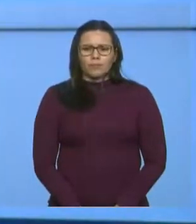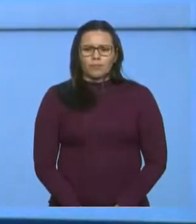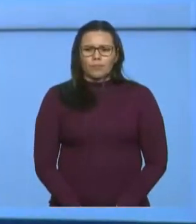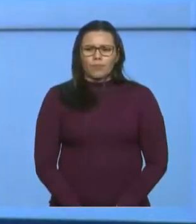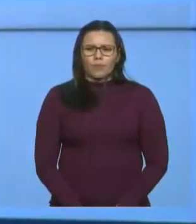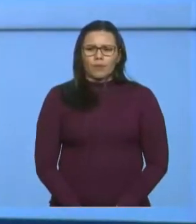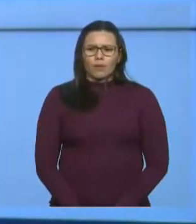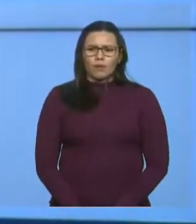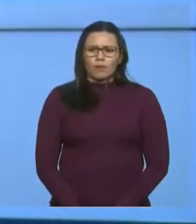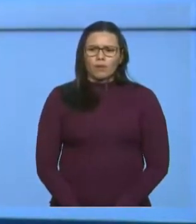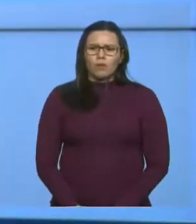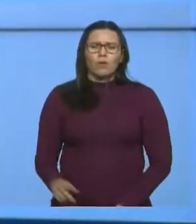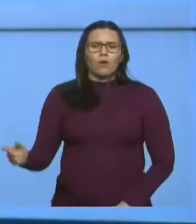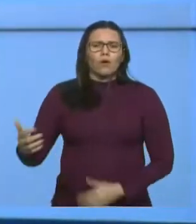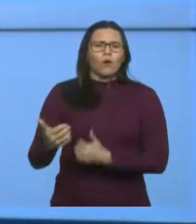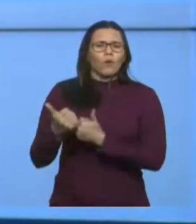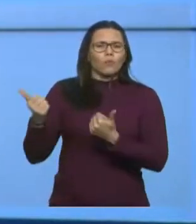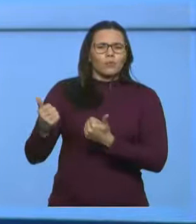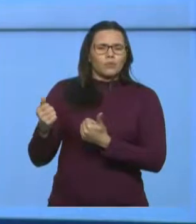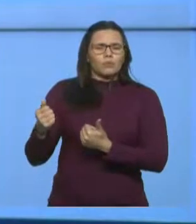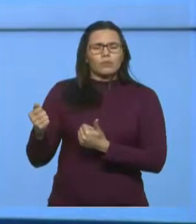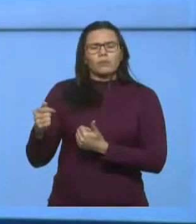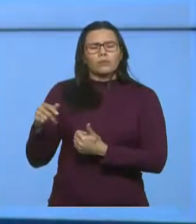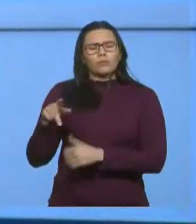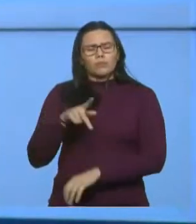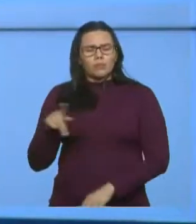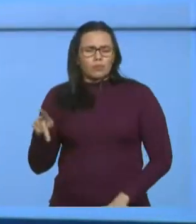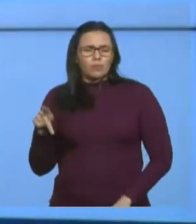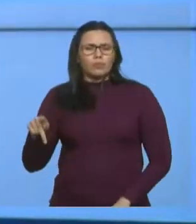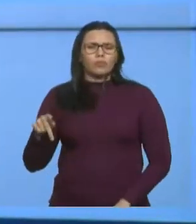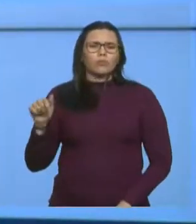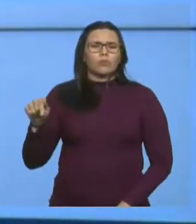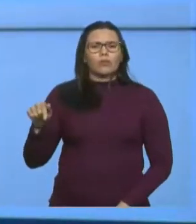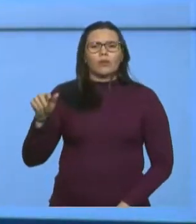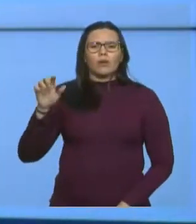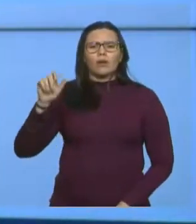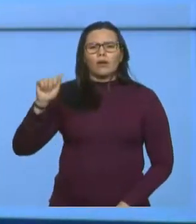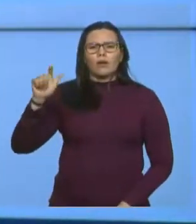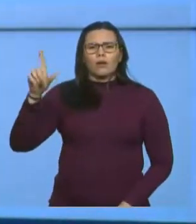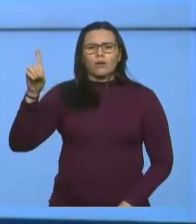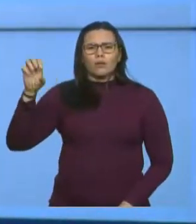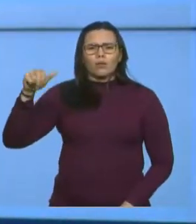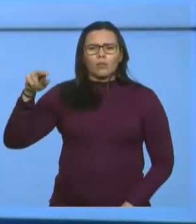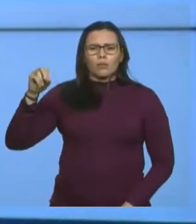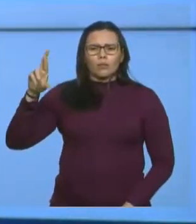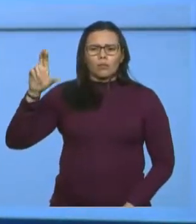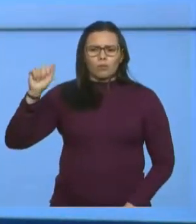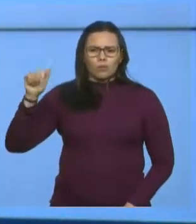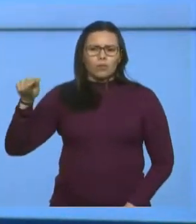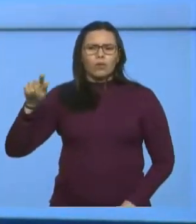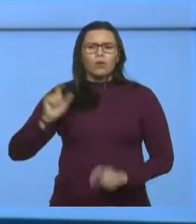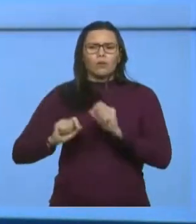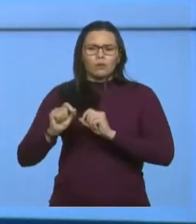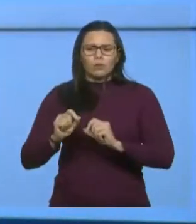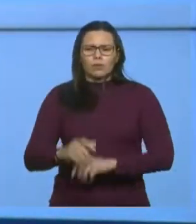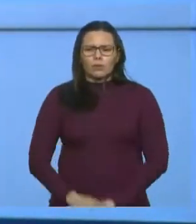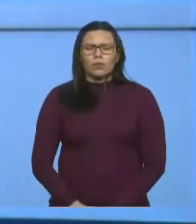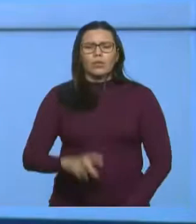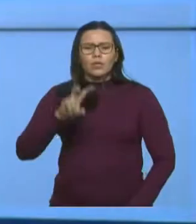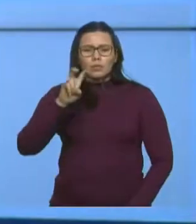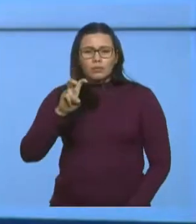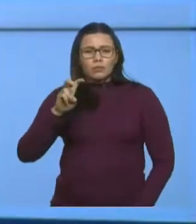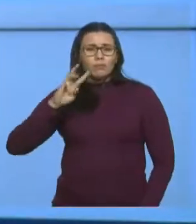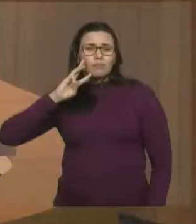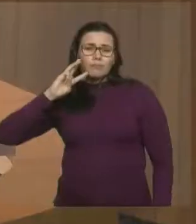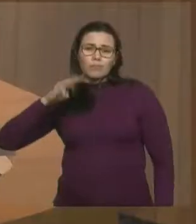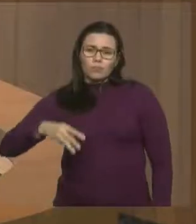vice-presidente da Fundação, Antônio Dino, colocou para nós é que eles faturam entre 5 e 5 milhões e meio de reais mensais. Ou seja, isso